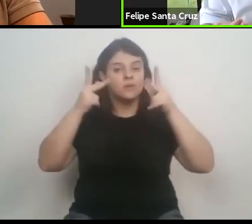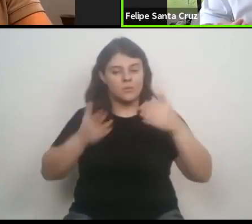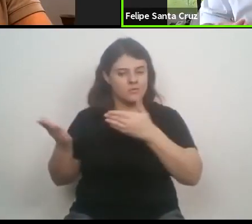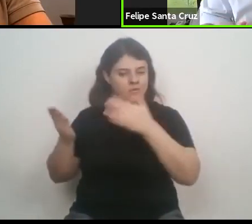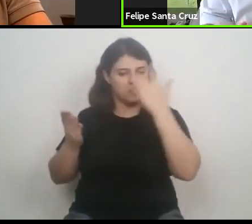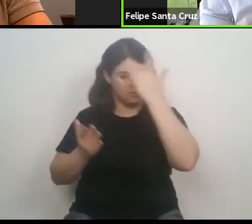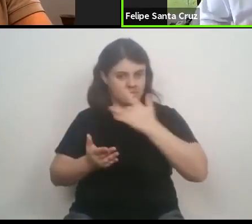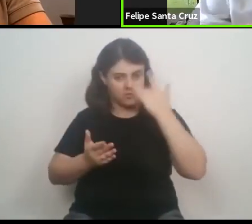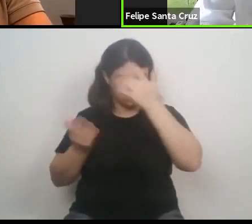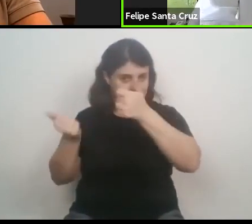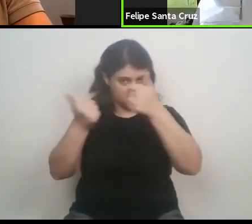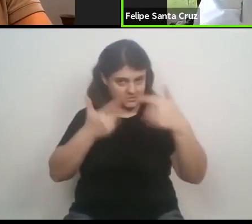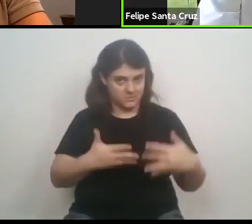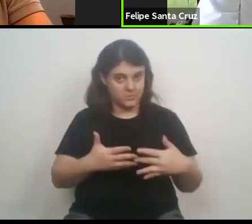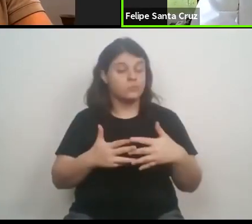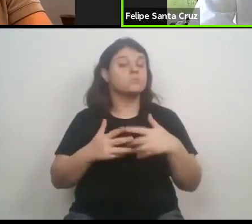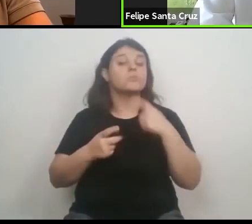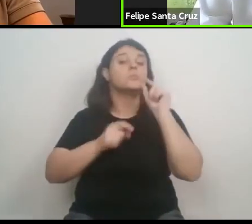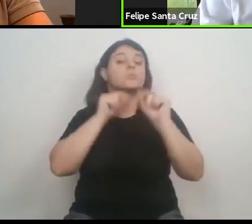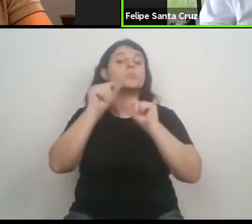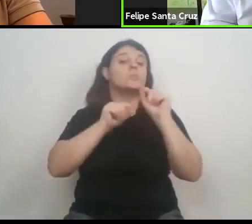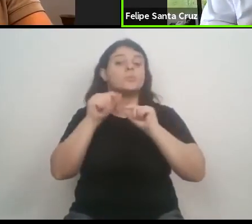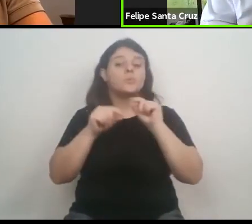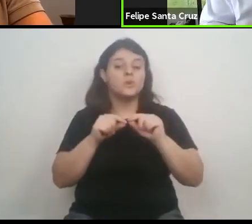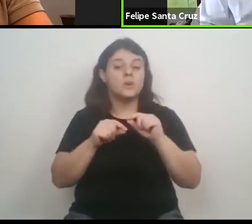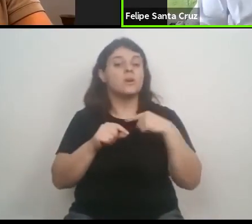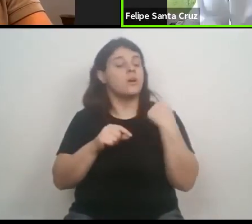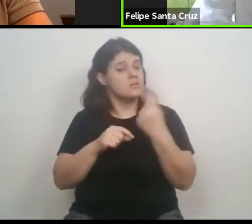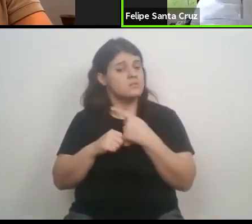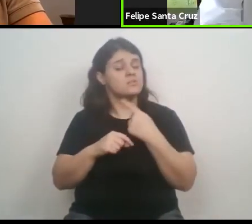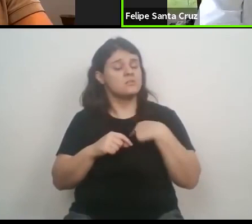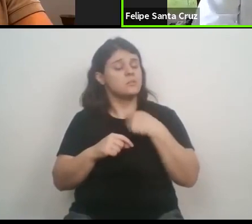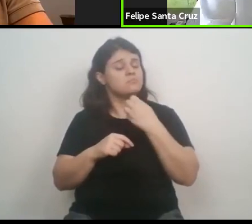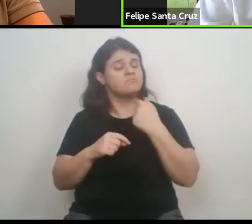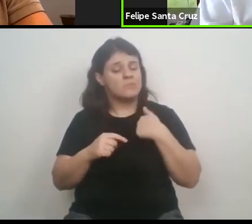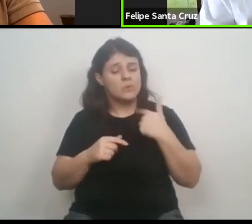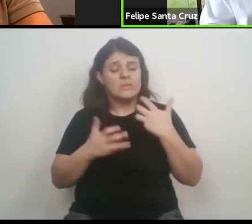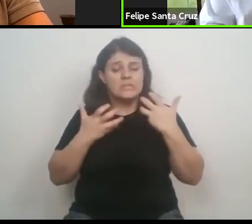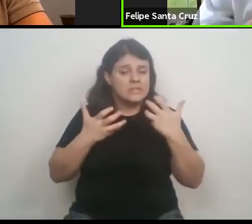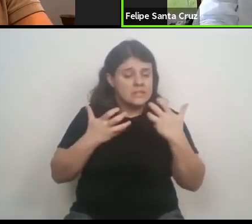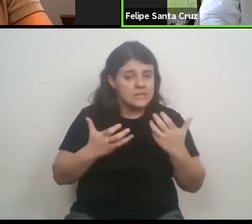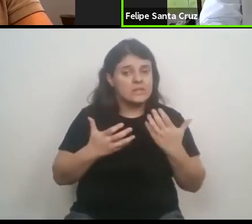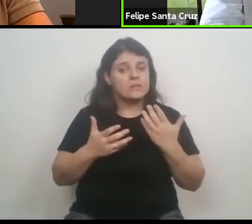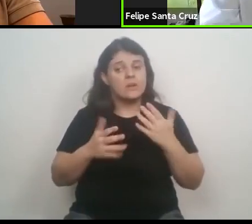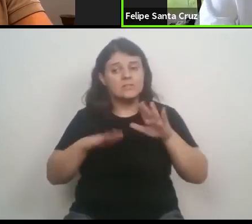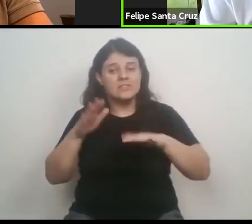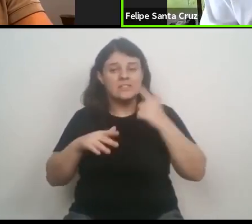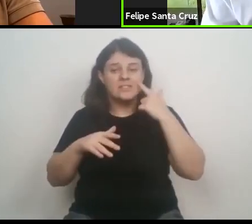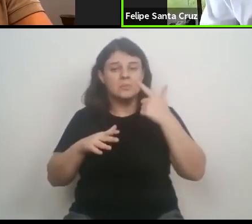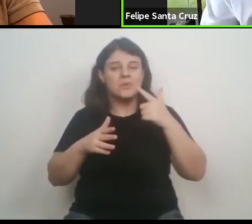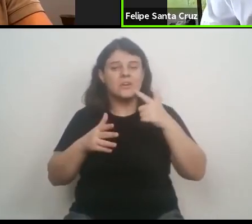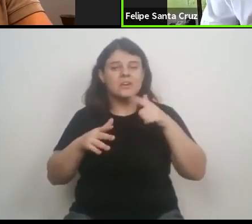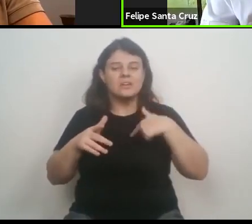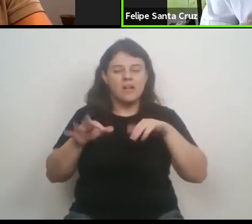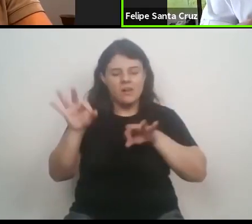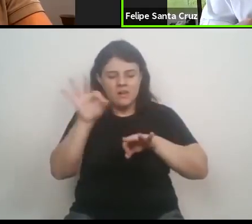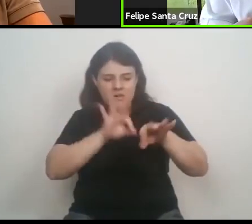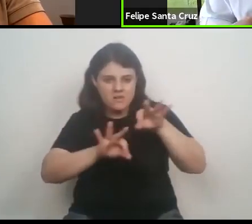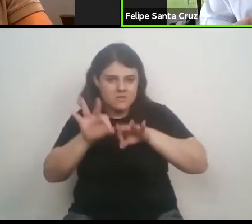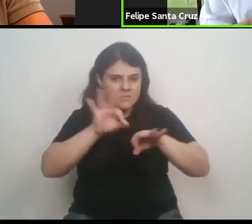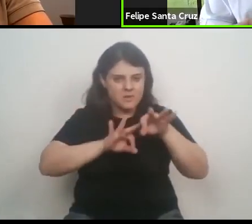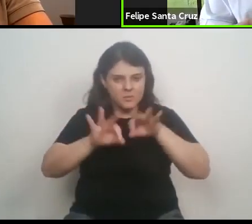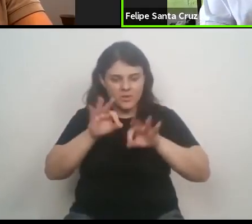nós, com a melhor das intenções de coibir o que seja essa manipulação dos terroristas